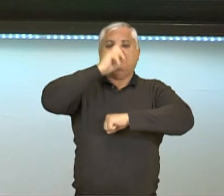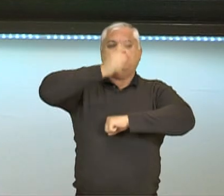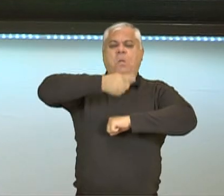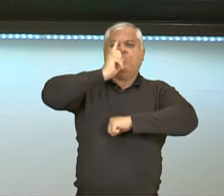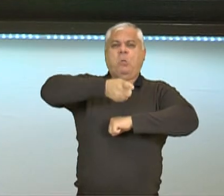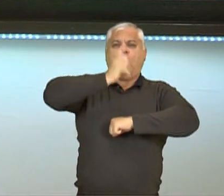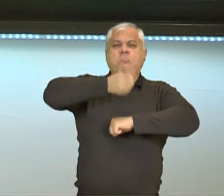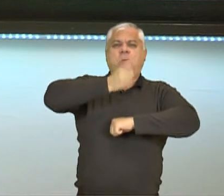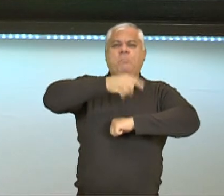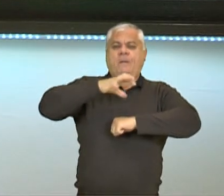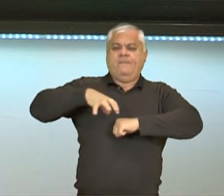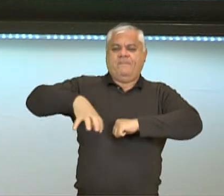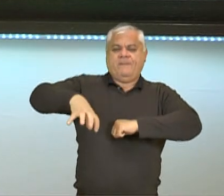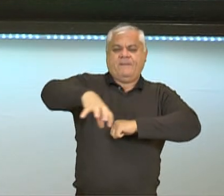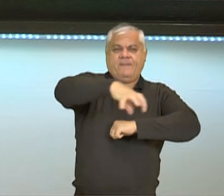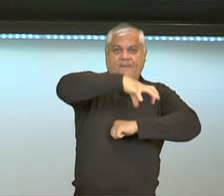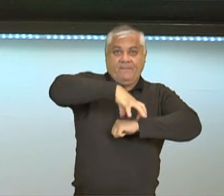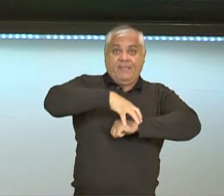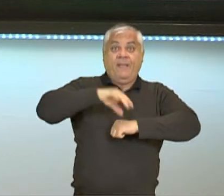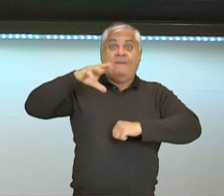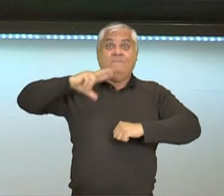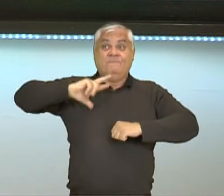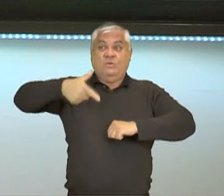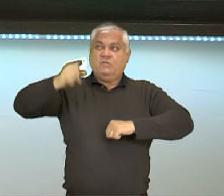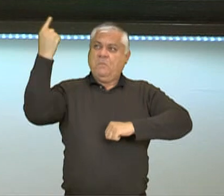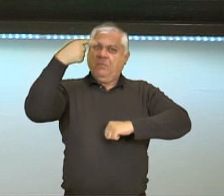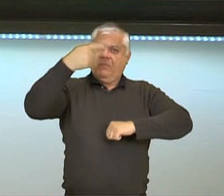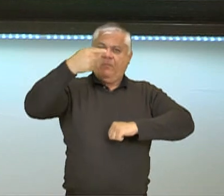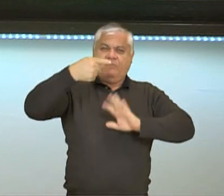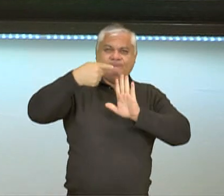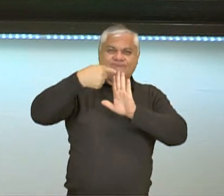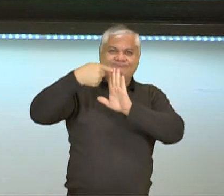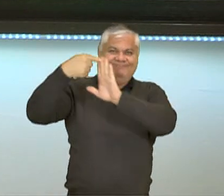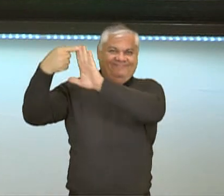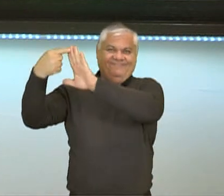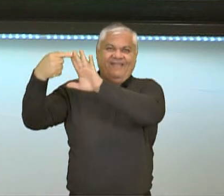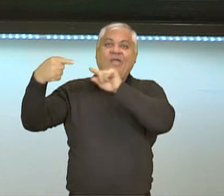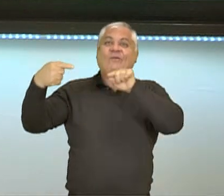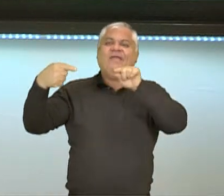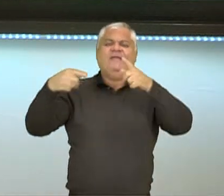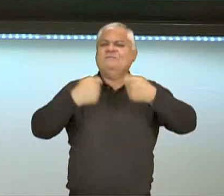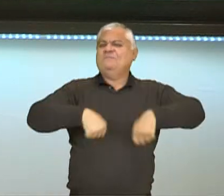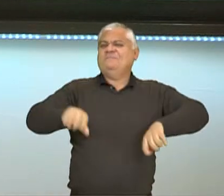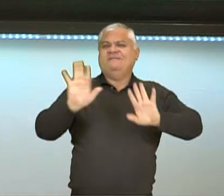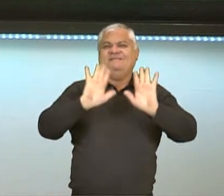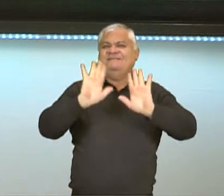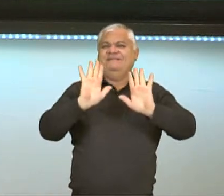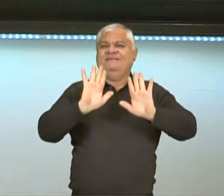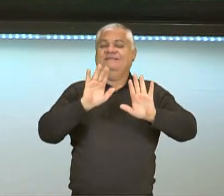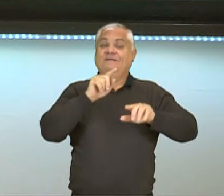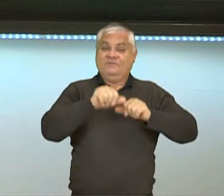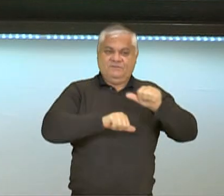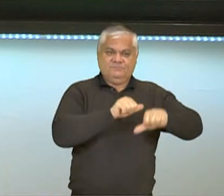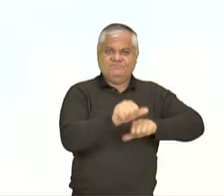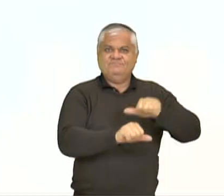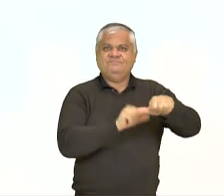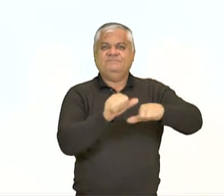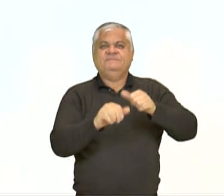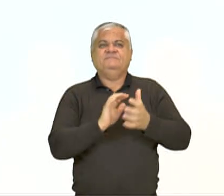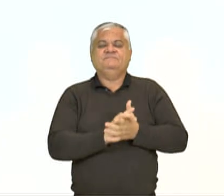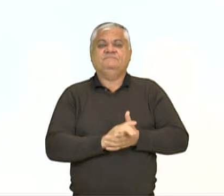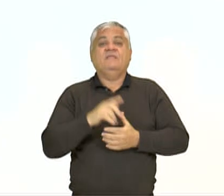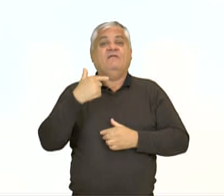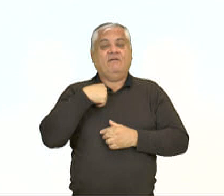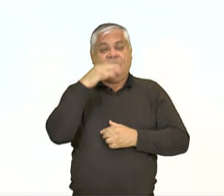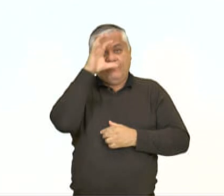sobre a colônia, que era o Brasil, ele vai deixar de existir, porque não havia mais essa necessidade, né? E a gente vai ver